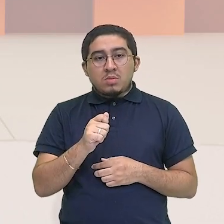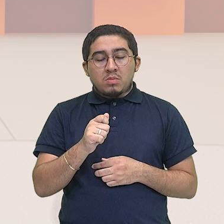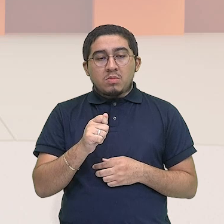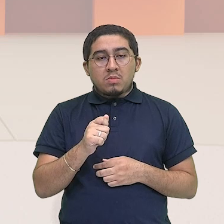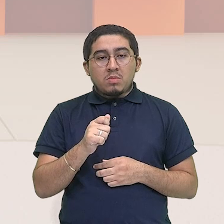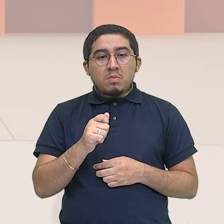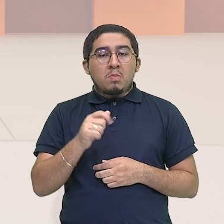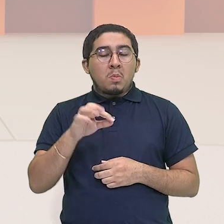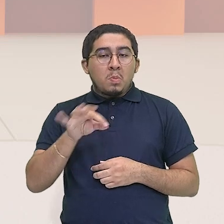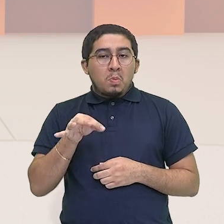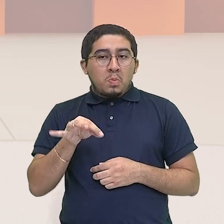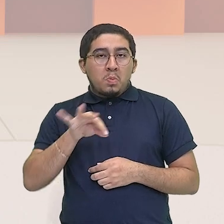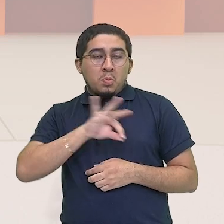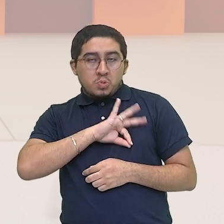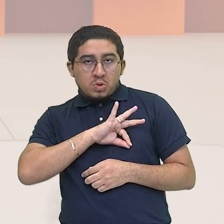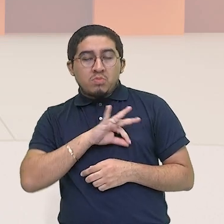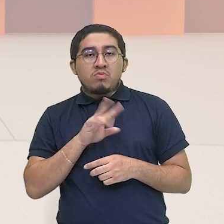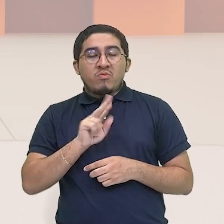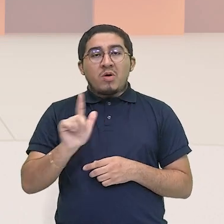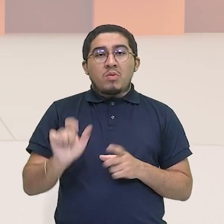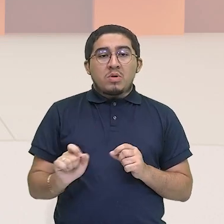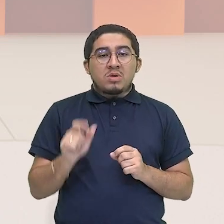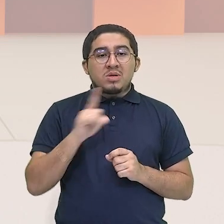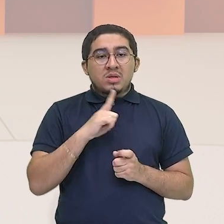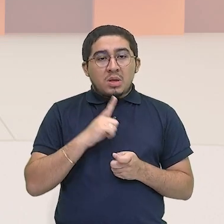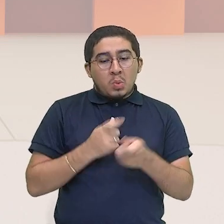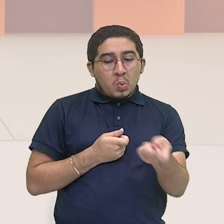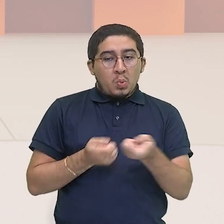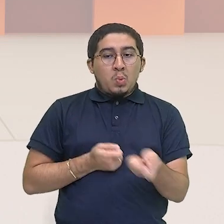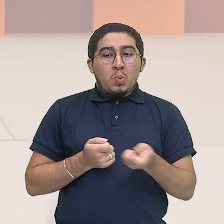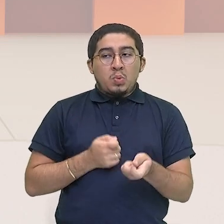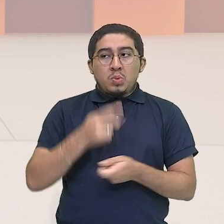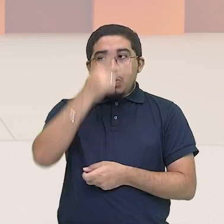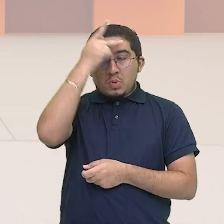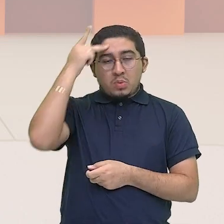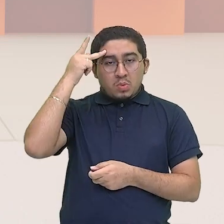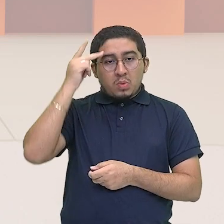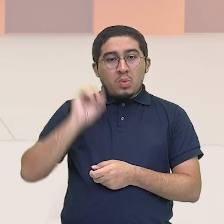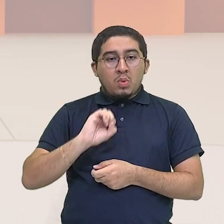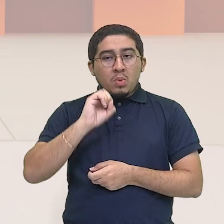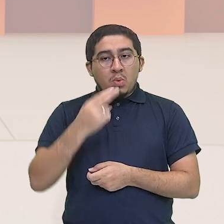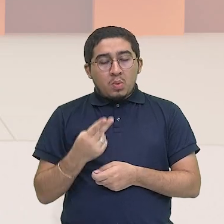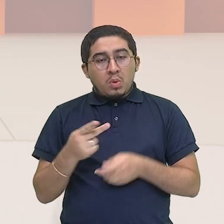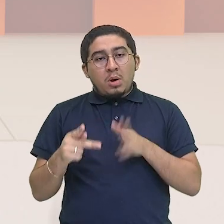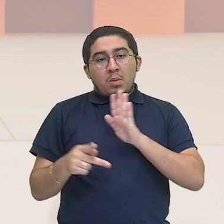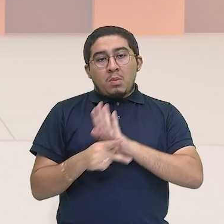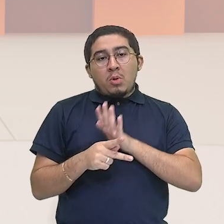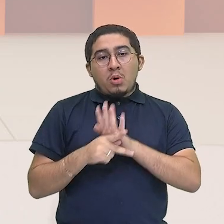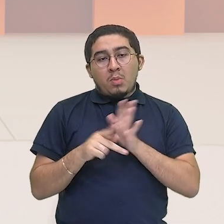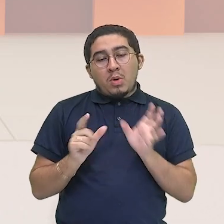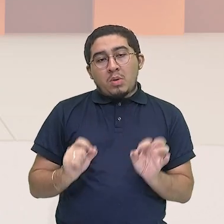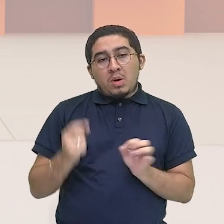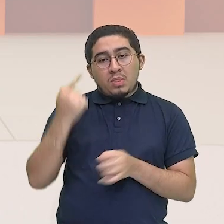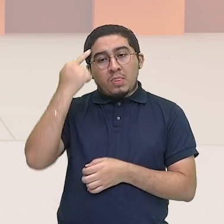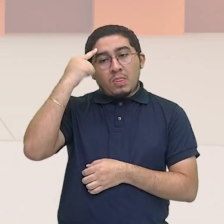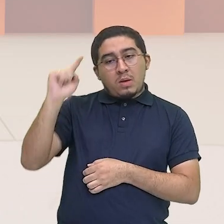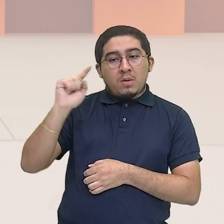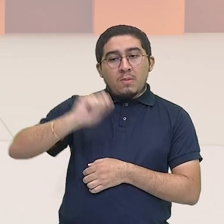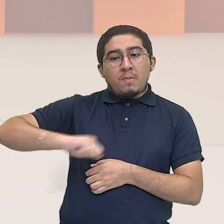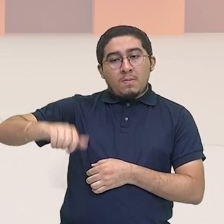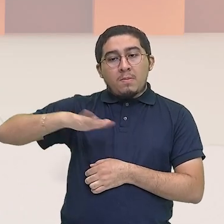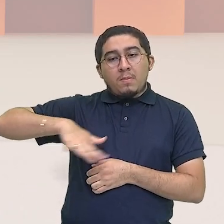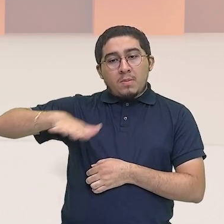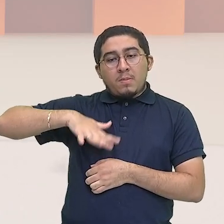policial, que vai, então, botar as pessoas no eixo, né? Ou então as próprias ideias, o campo das